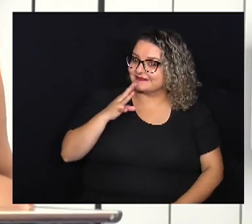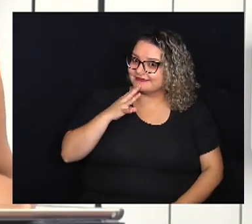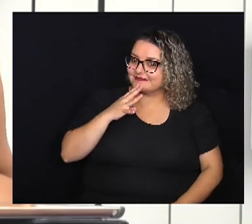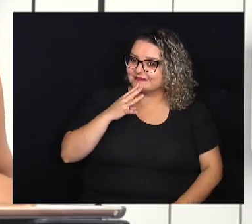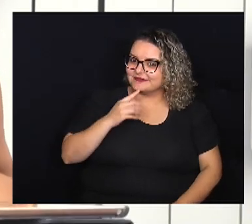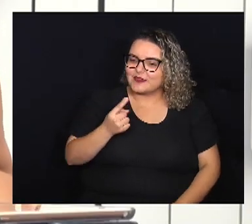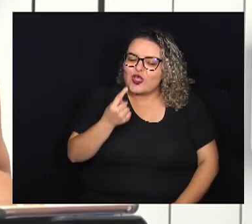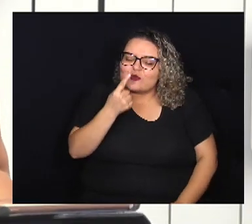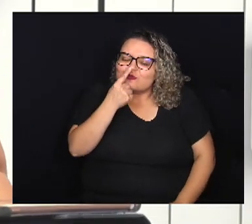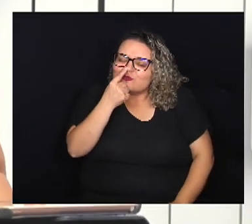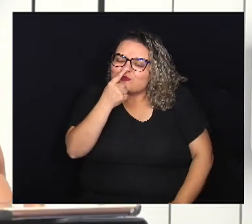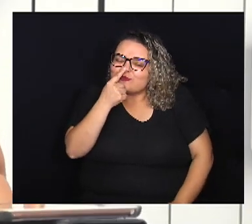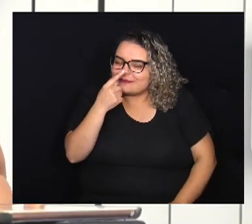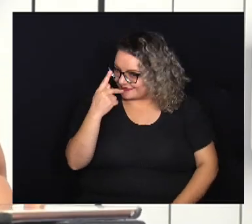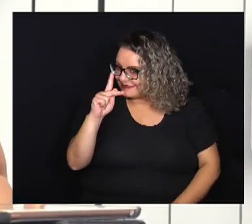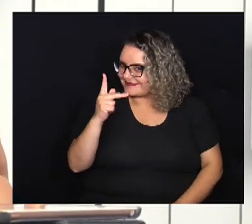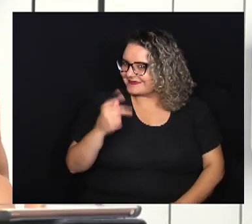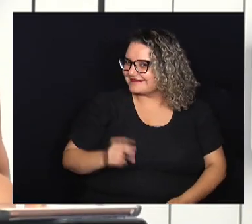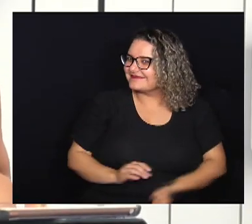focinho para chamar de seu?